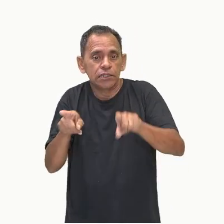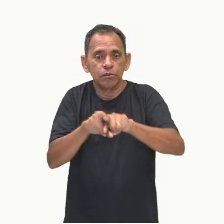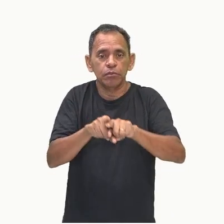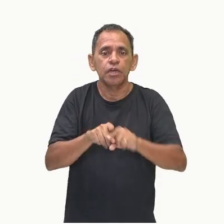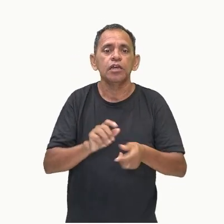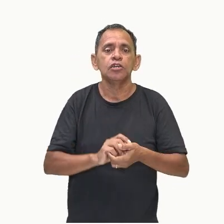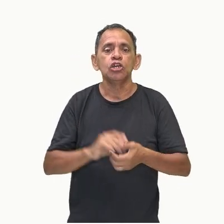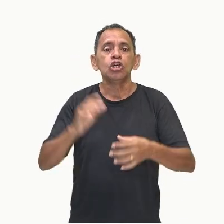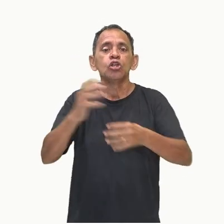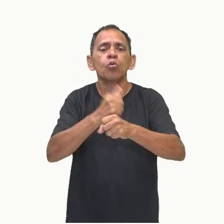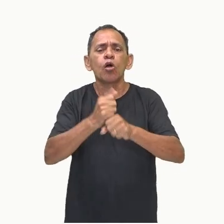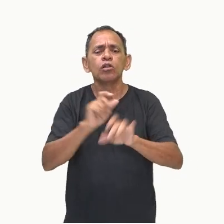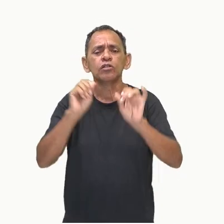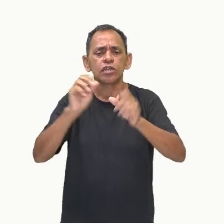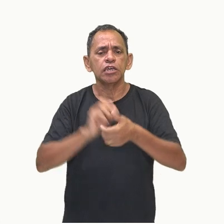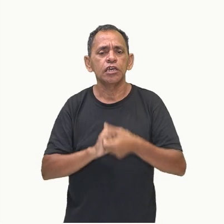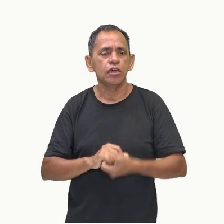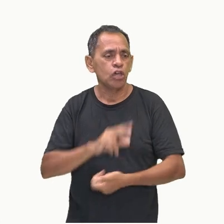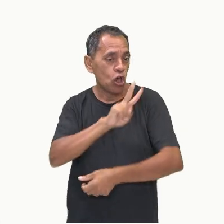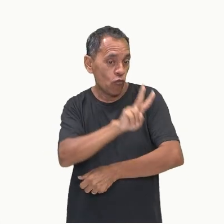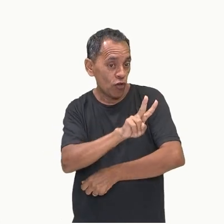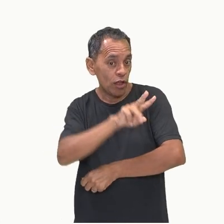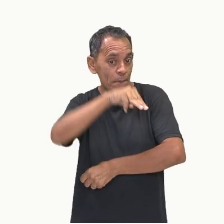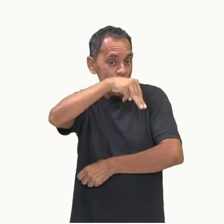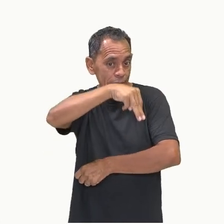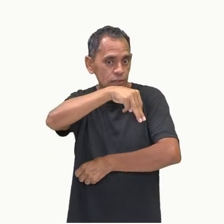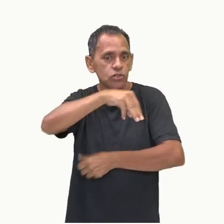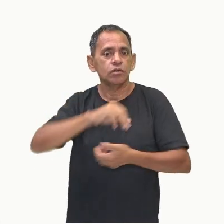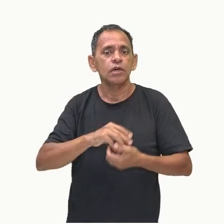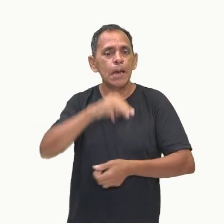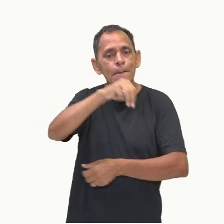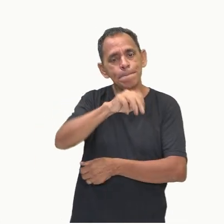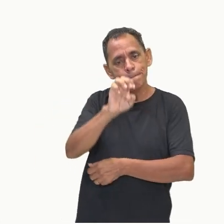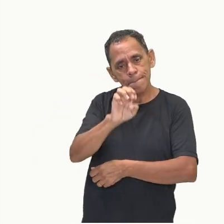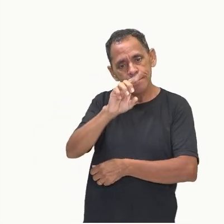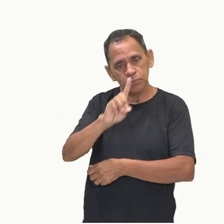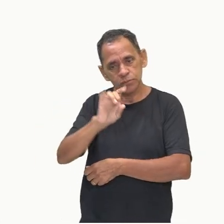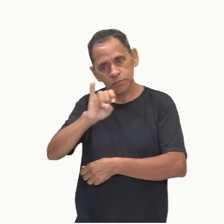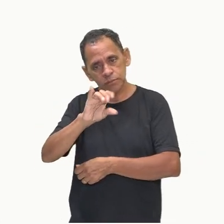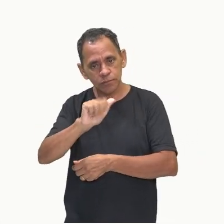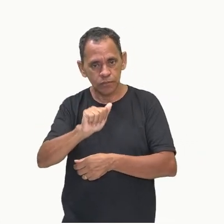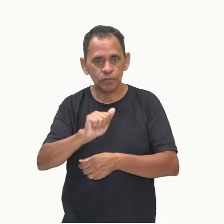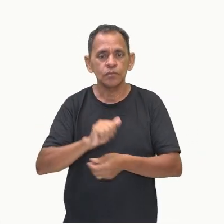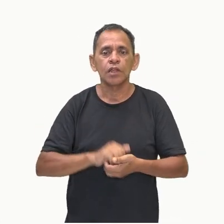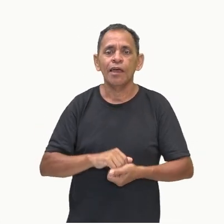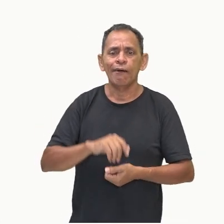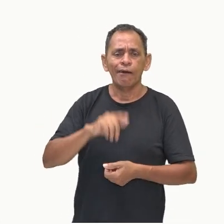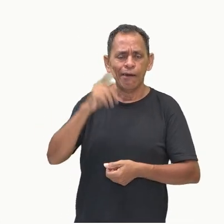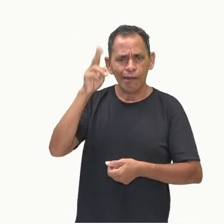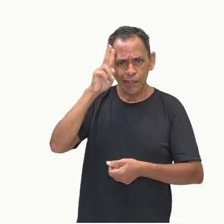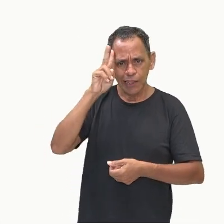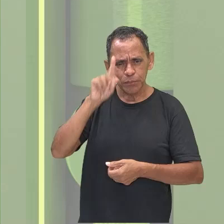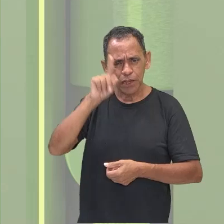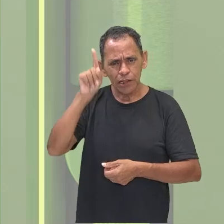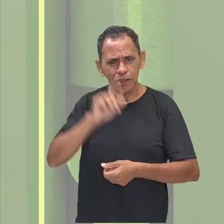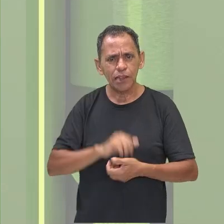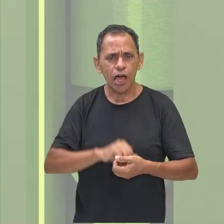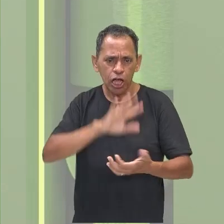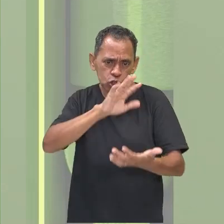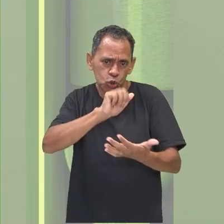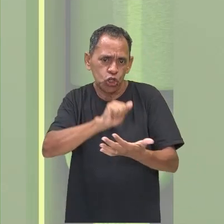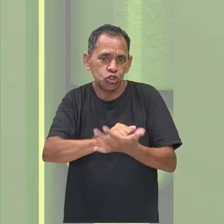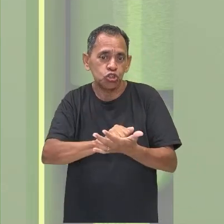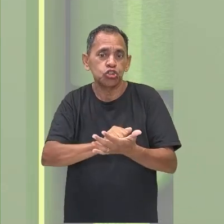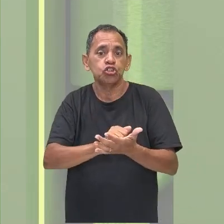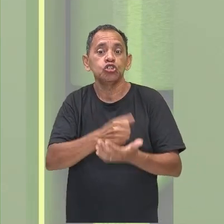como se fosse lá no teu boletim às vezes tu tira uma nota nove uma nota oit uma nota 10 mas na média a tua nota seria um nove